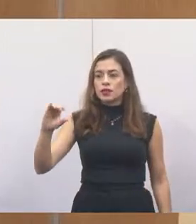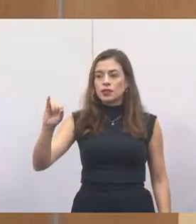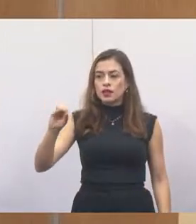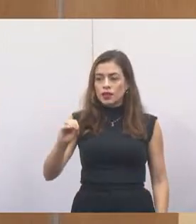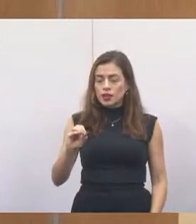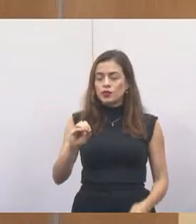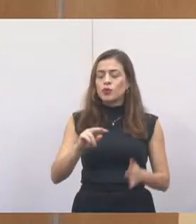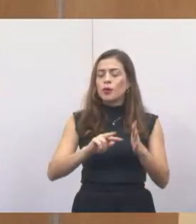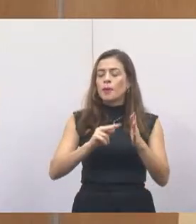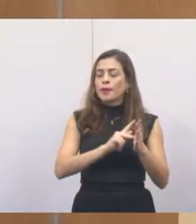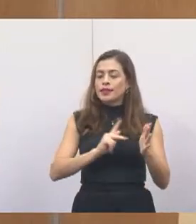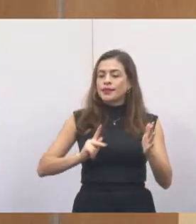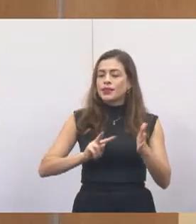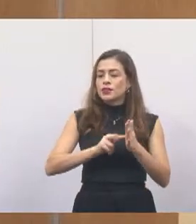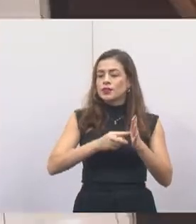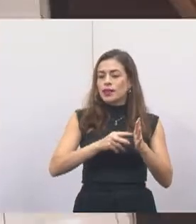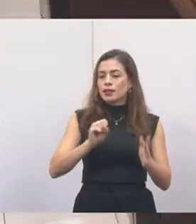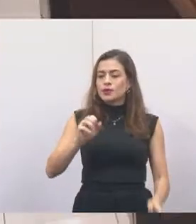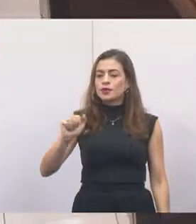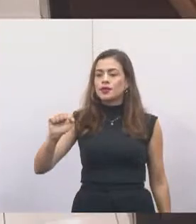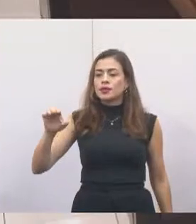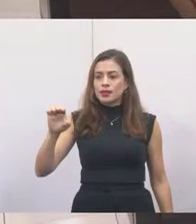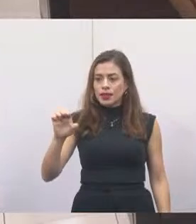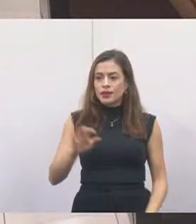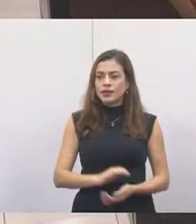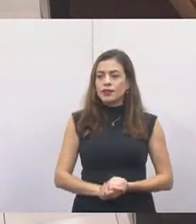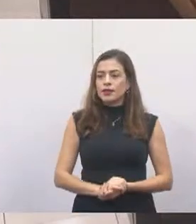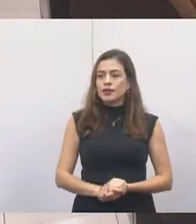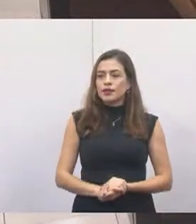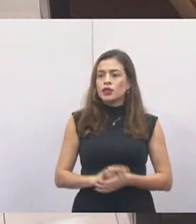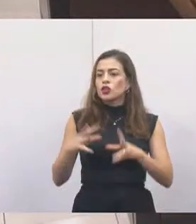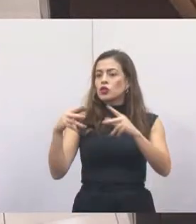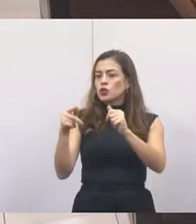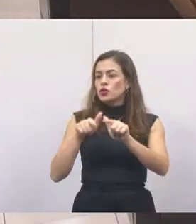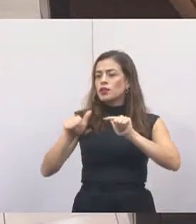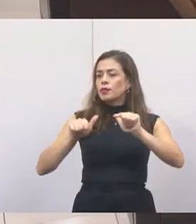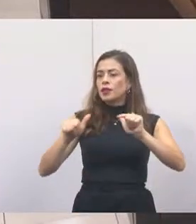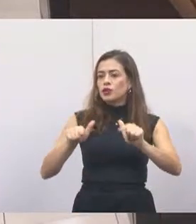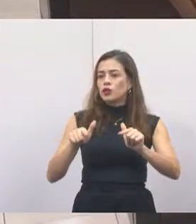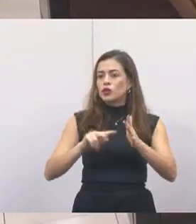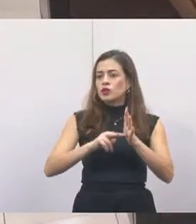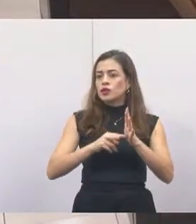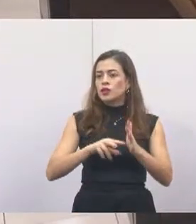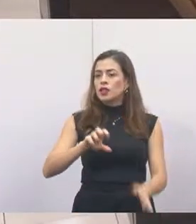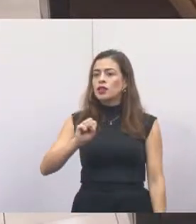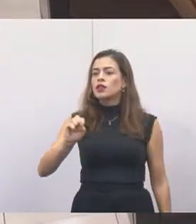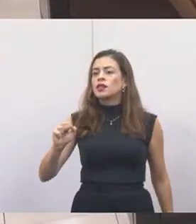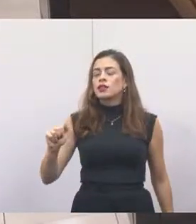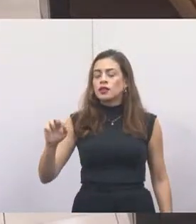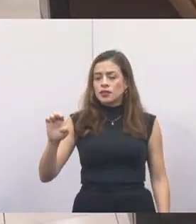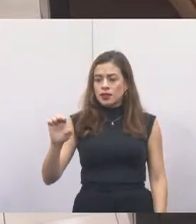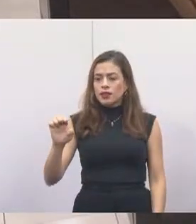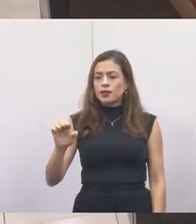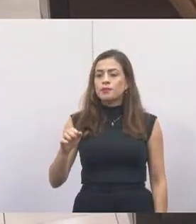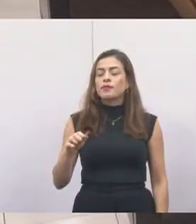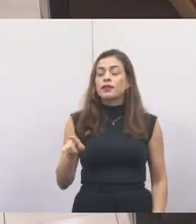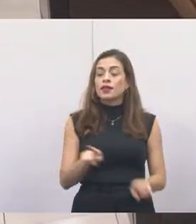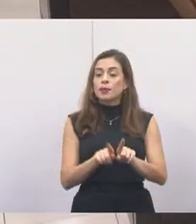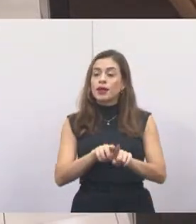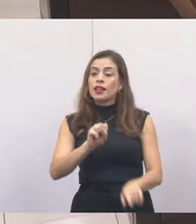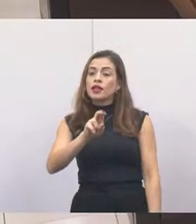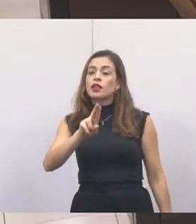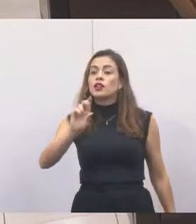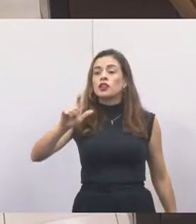Sindicai. Em nome dele, cumprimento todos os trabalhadores do Sindicai. Cumprimentar aqui a Sueli, presidente do servidor municipal de Jacareí. Em nome